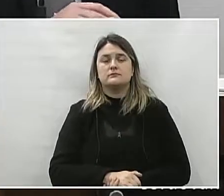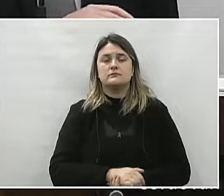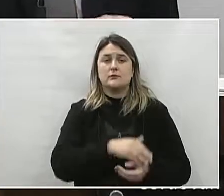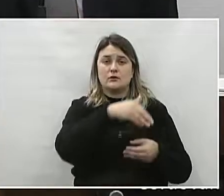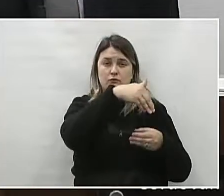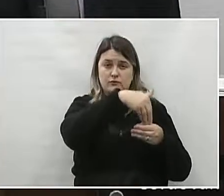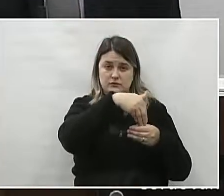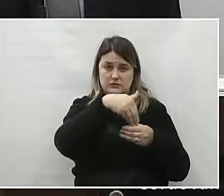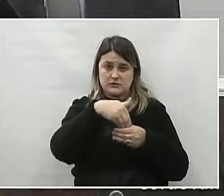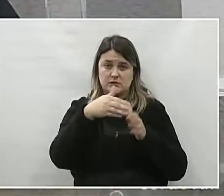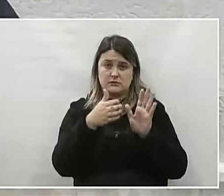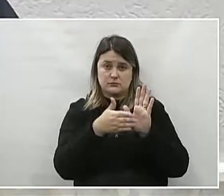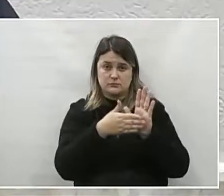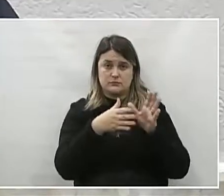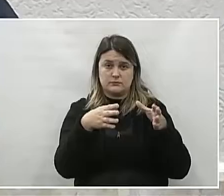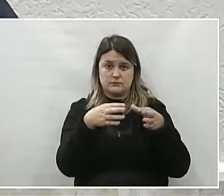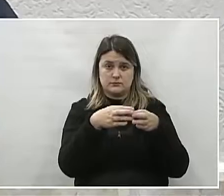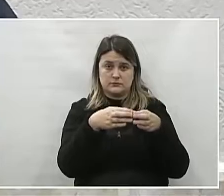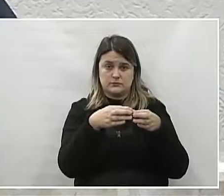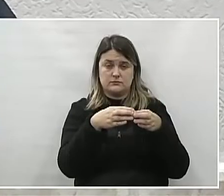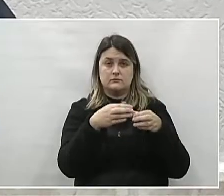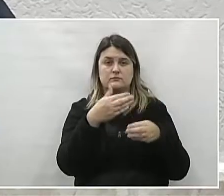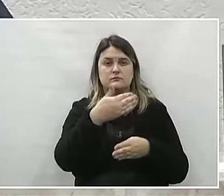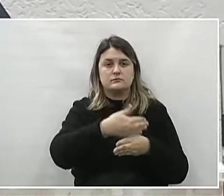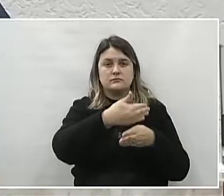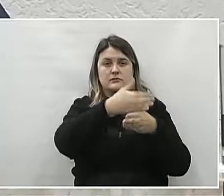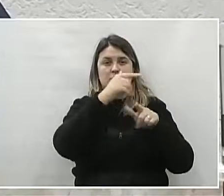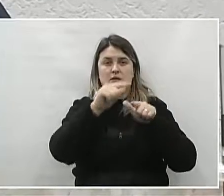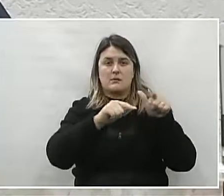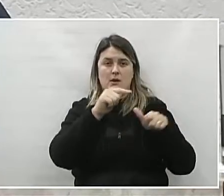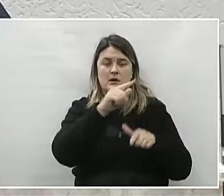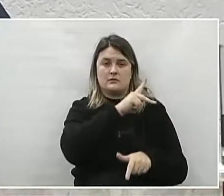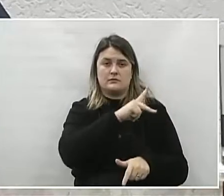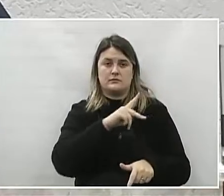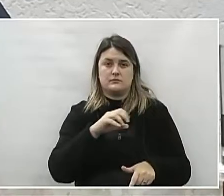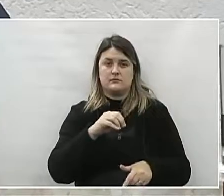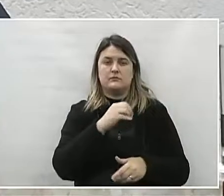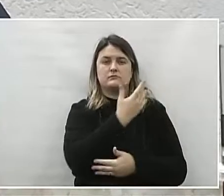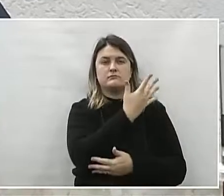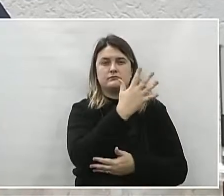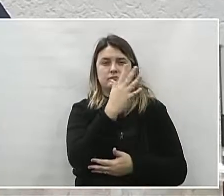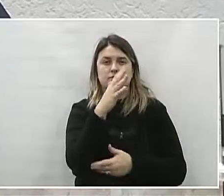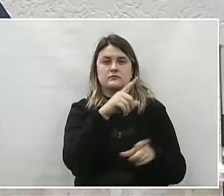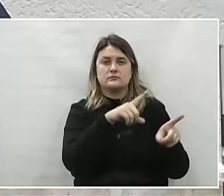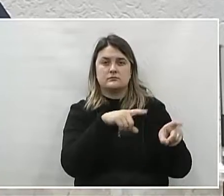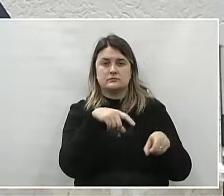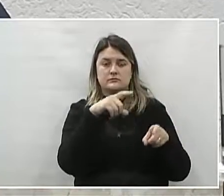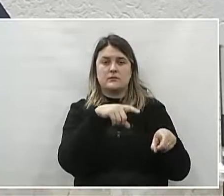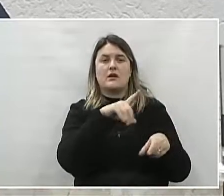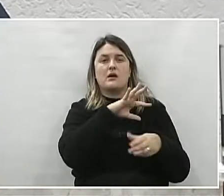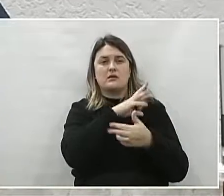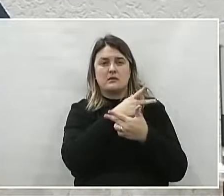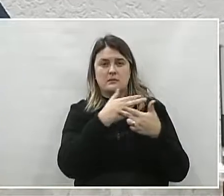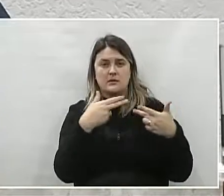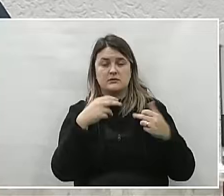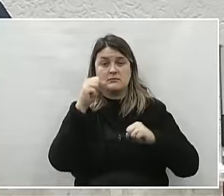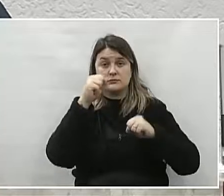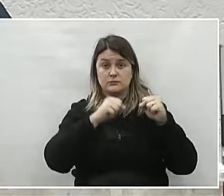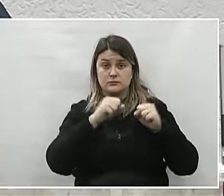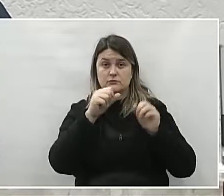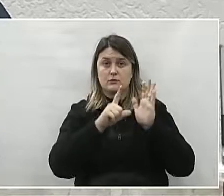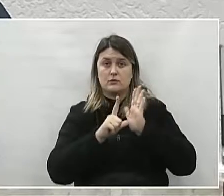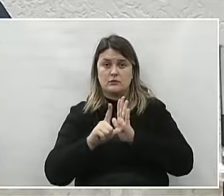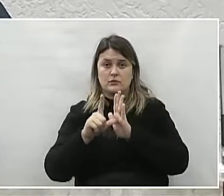Votação no parecer fundamentado da Comissão de Obras, Serviços Públicos, Meio Ambiente, Agricultura, Pecuária, Indústria e